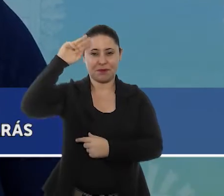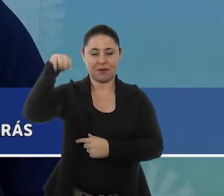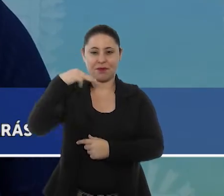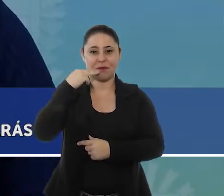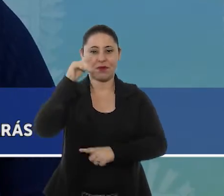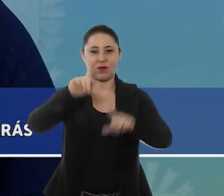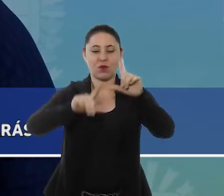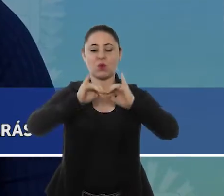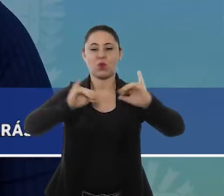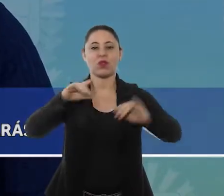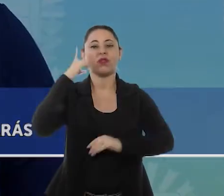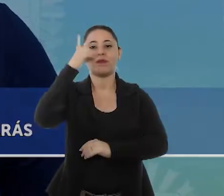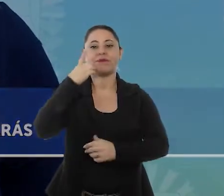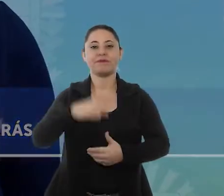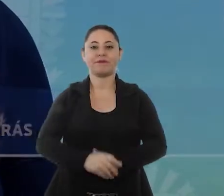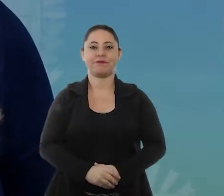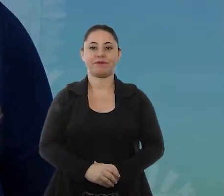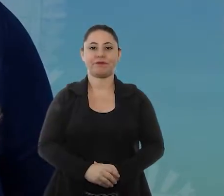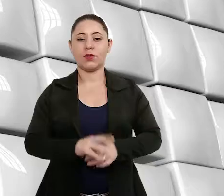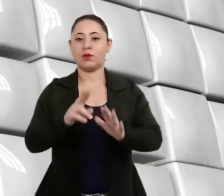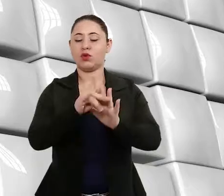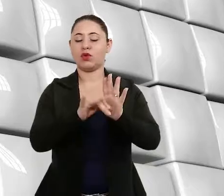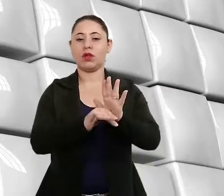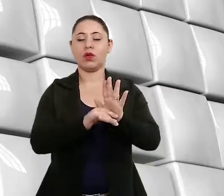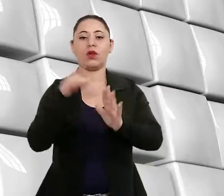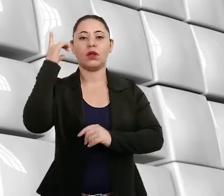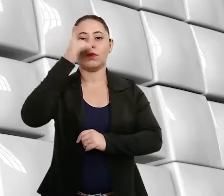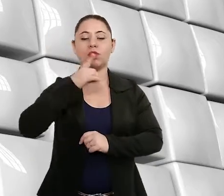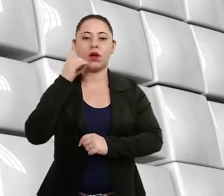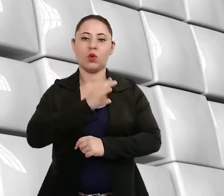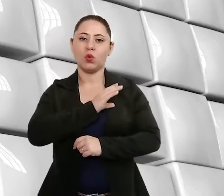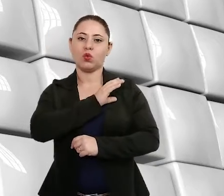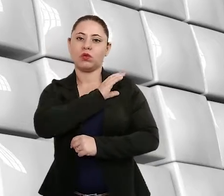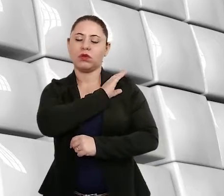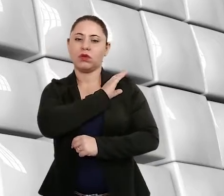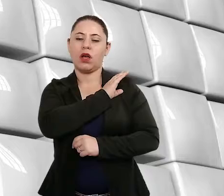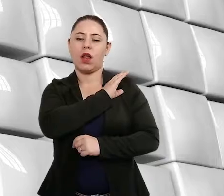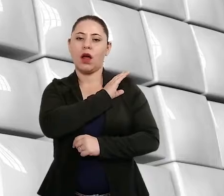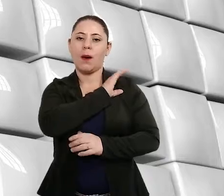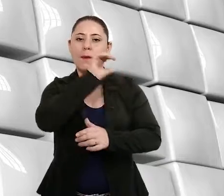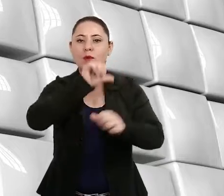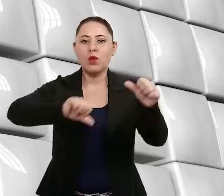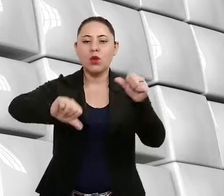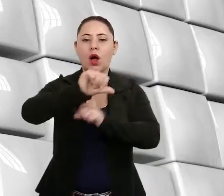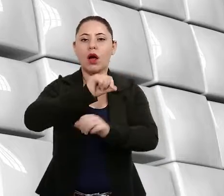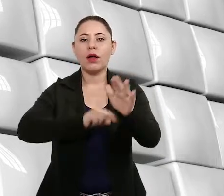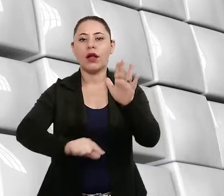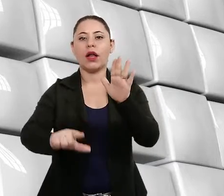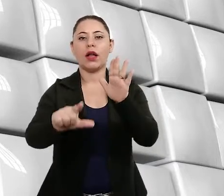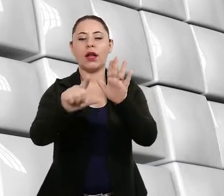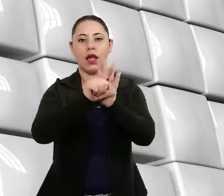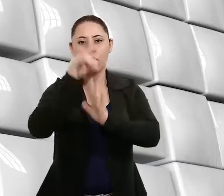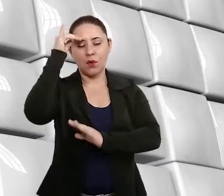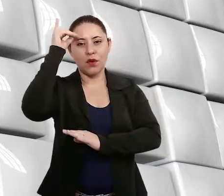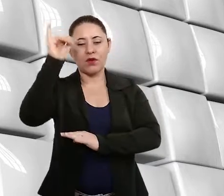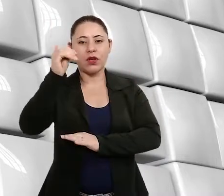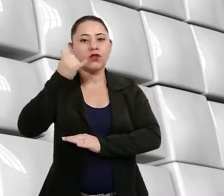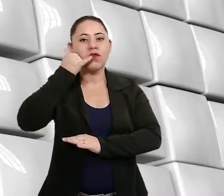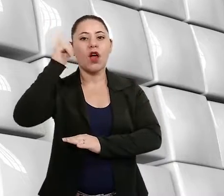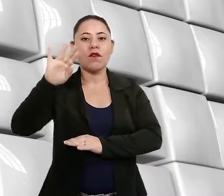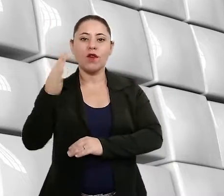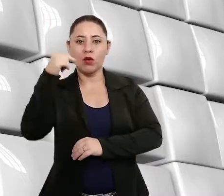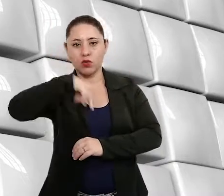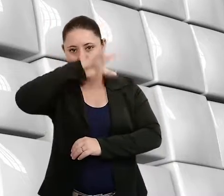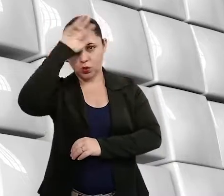Legislativa. Marité Cogo para o Jornal Parlamentar. Projeto de autoria do deputado Capitão Contar altera a lei sobre combate a